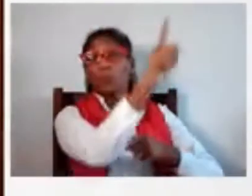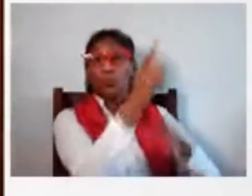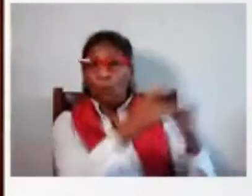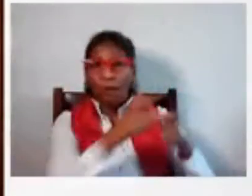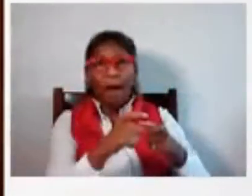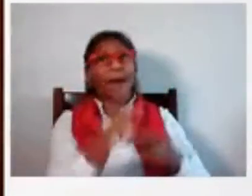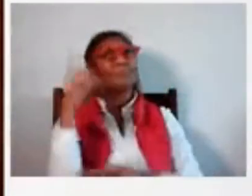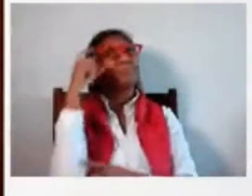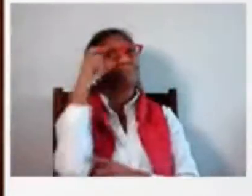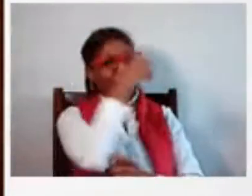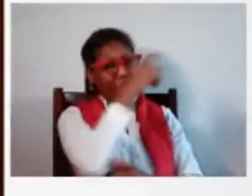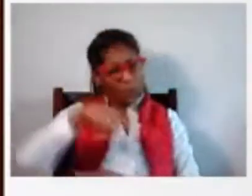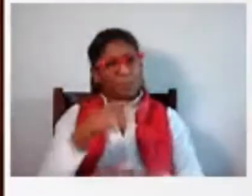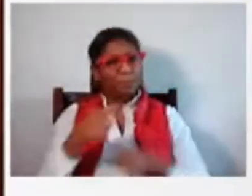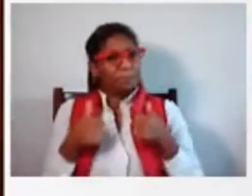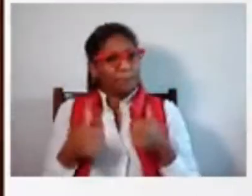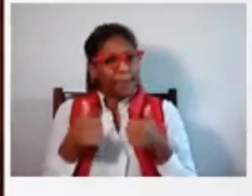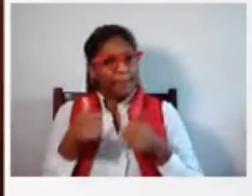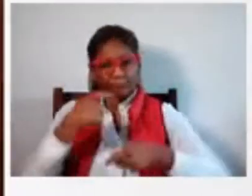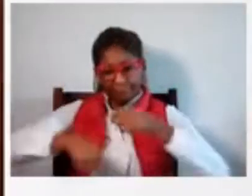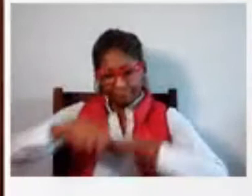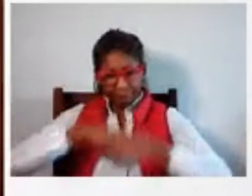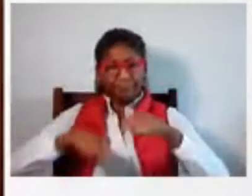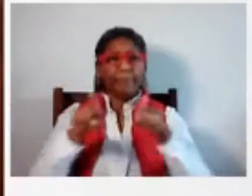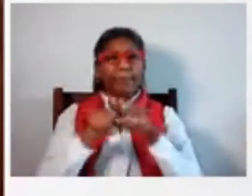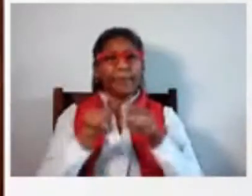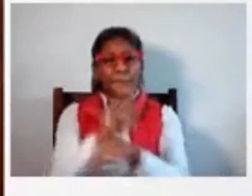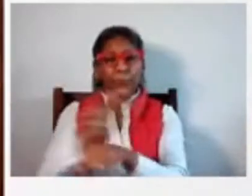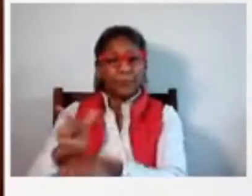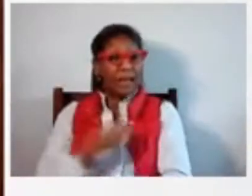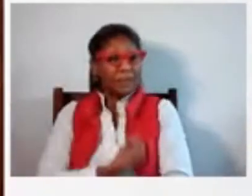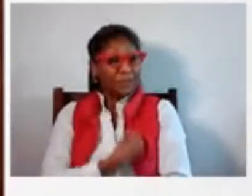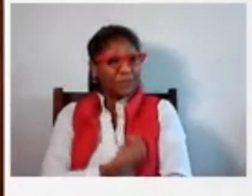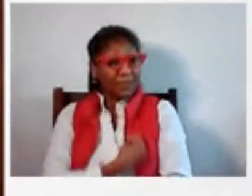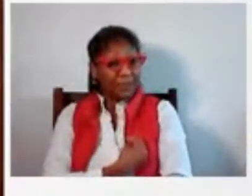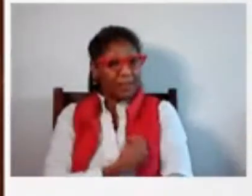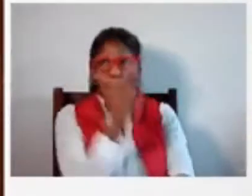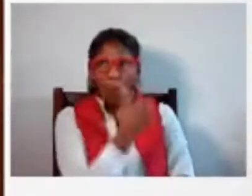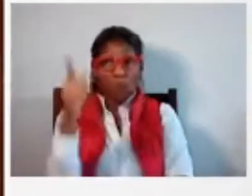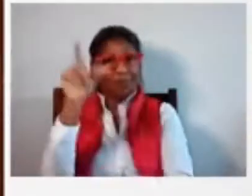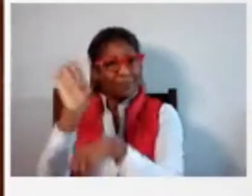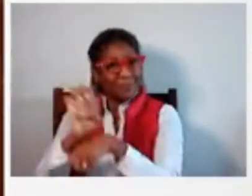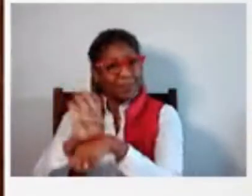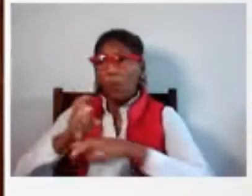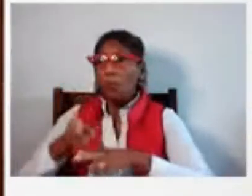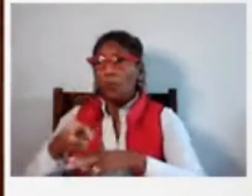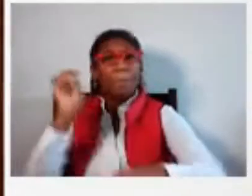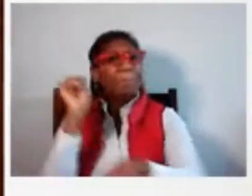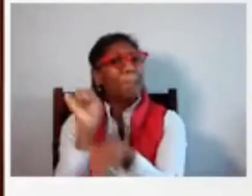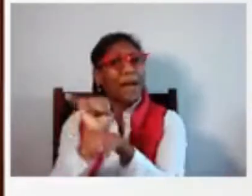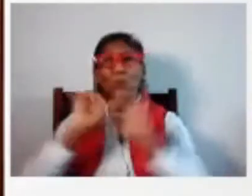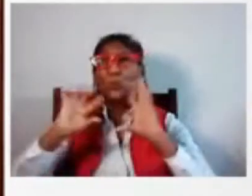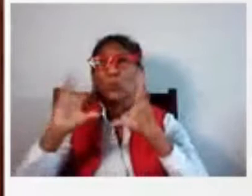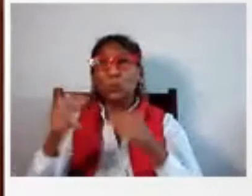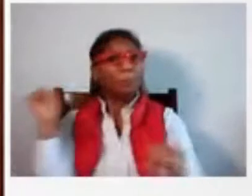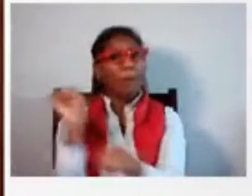conciliação entre a atividade econômica e a proteção à vida. Outros estados continuaram parados totalmente,